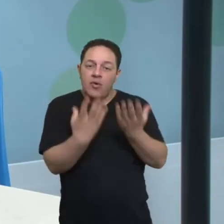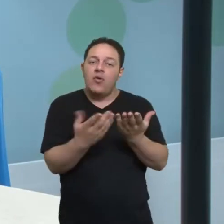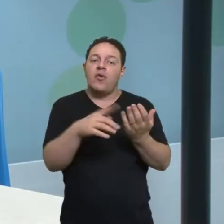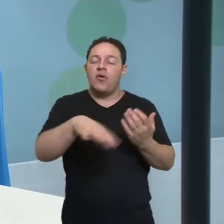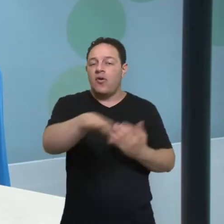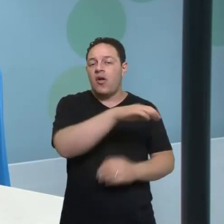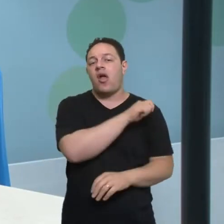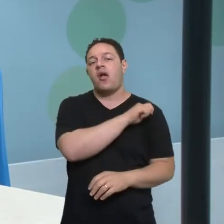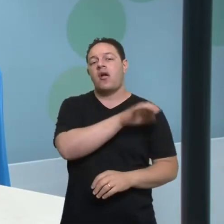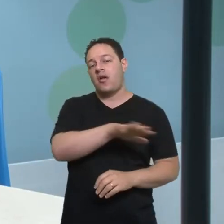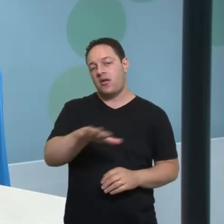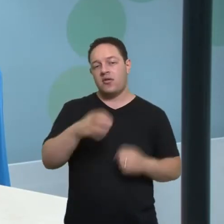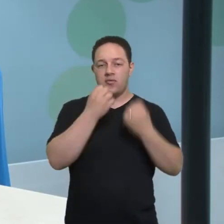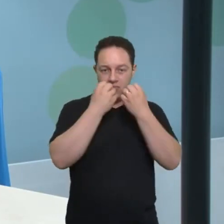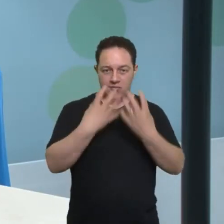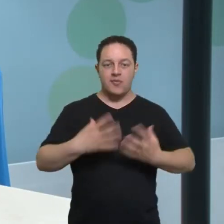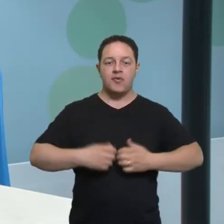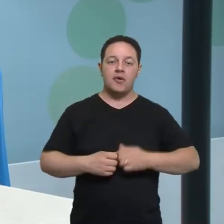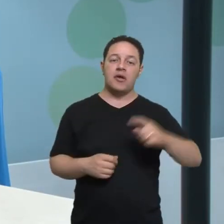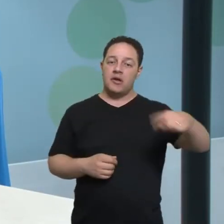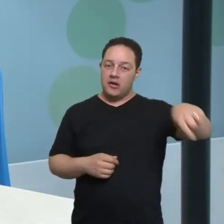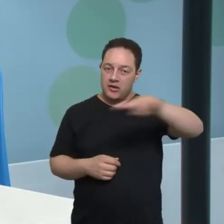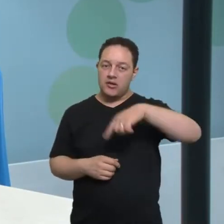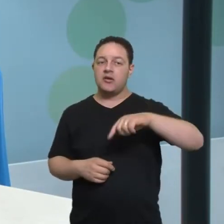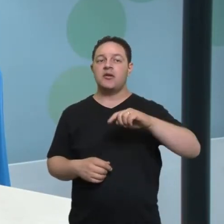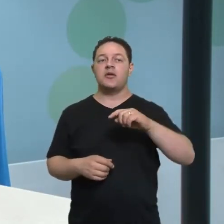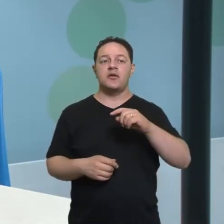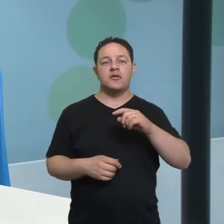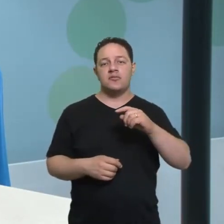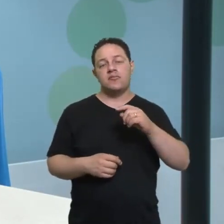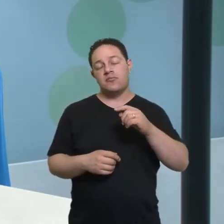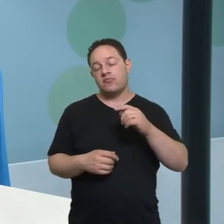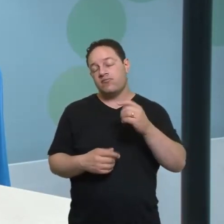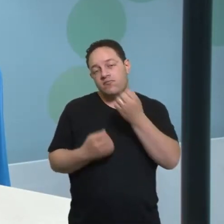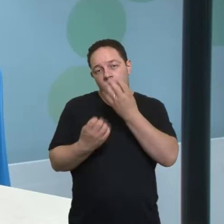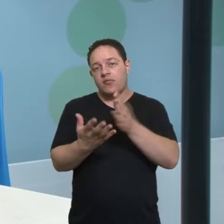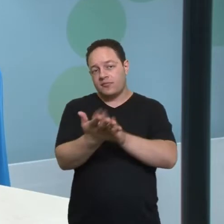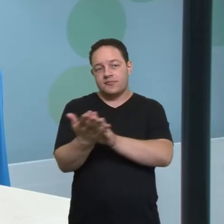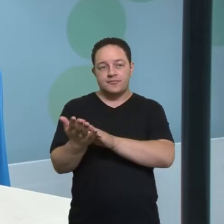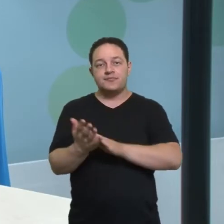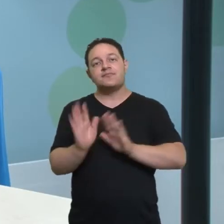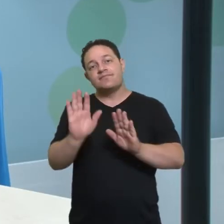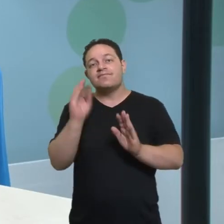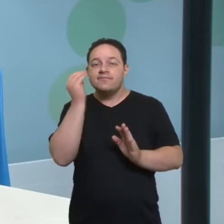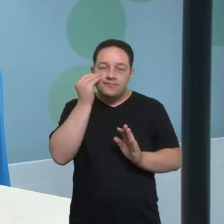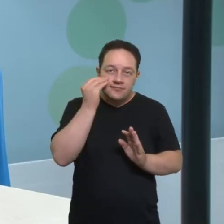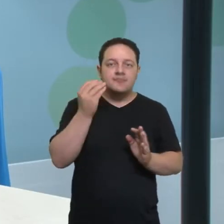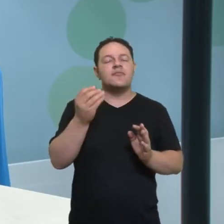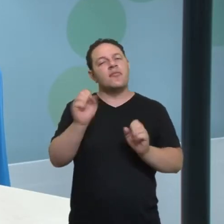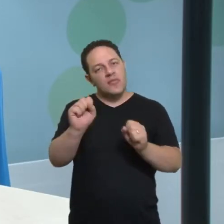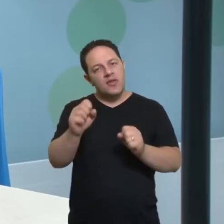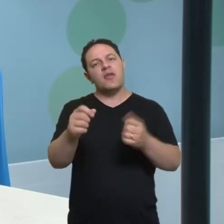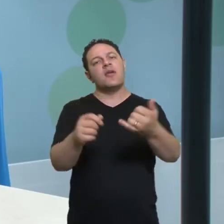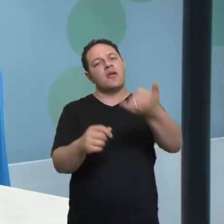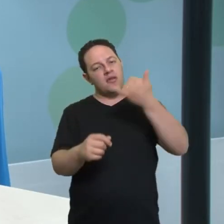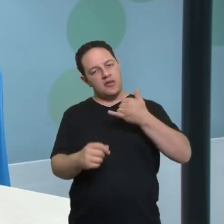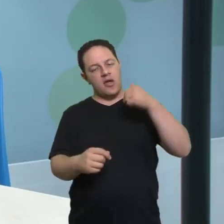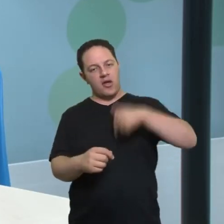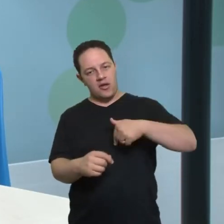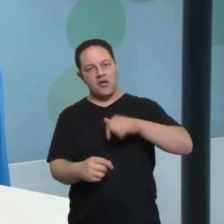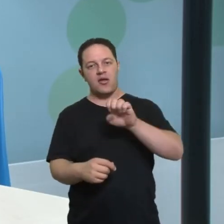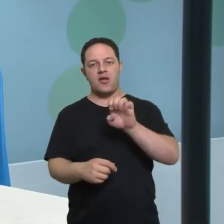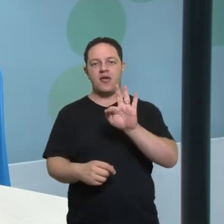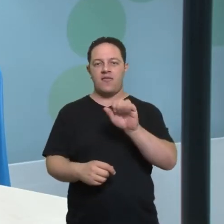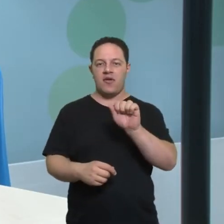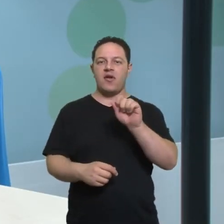aos estudantes aí então Aqueles que realizaram muito bom e na medida do possível entre em contato conosco aqui da ifac para